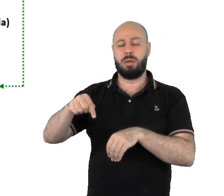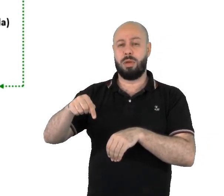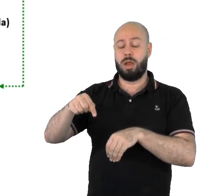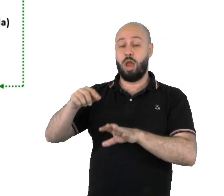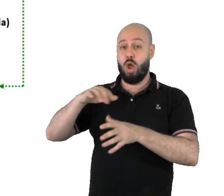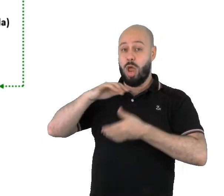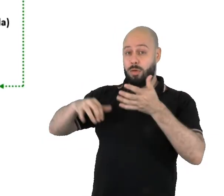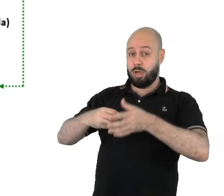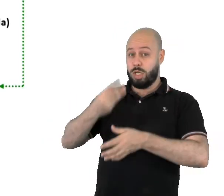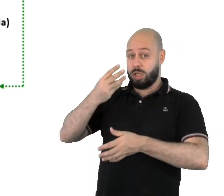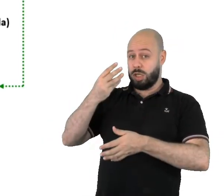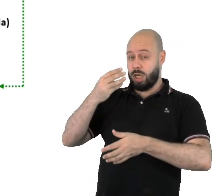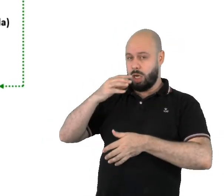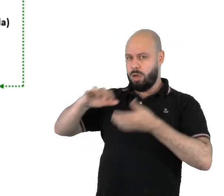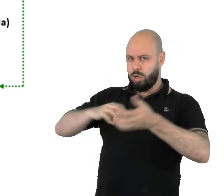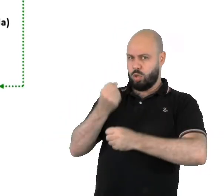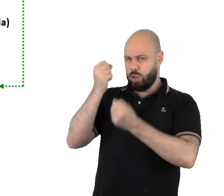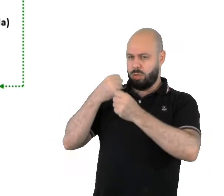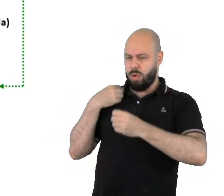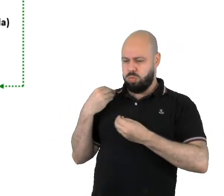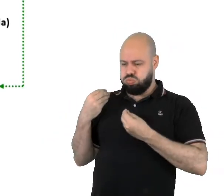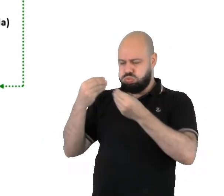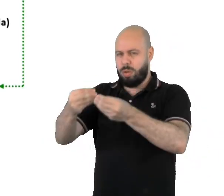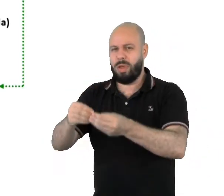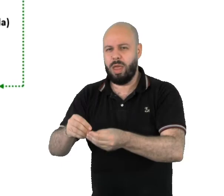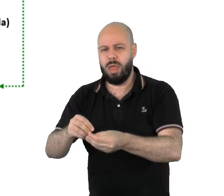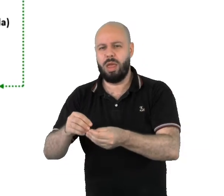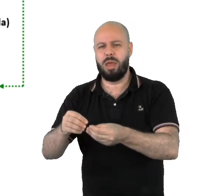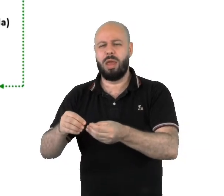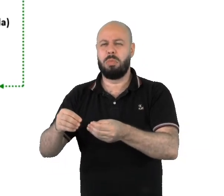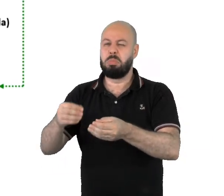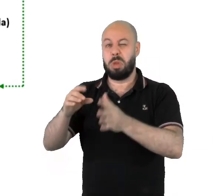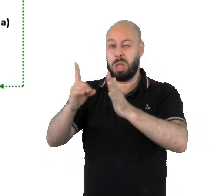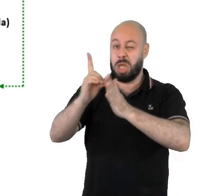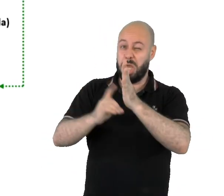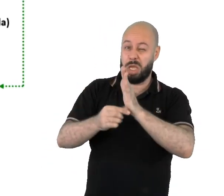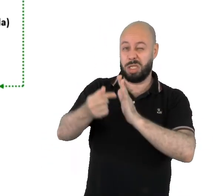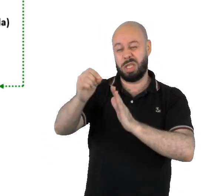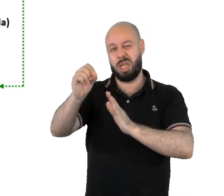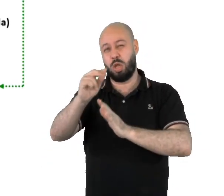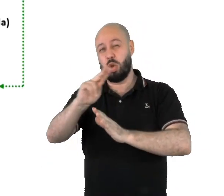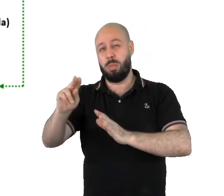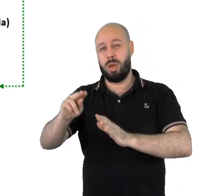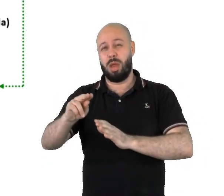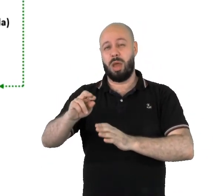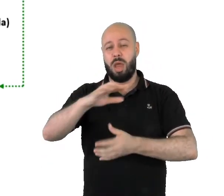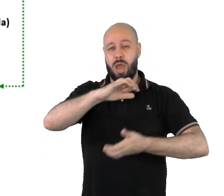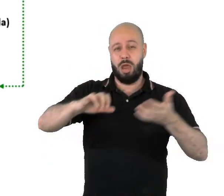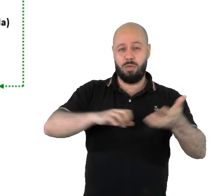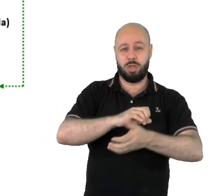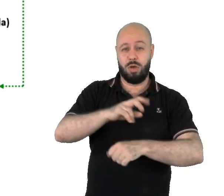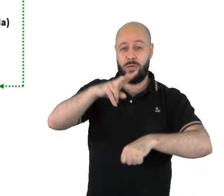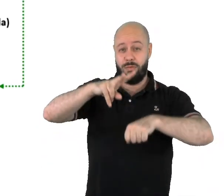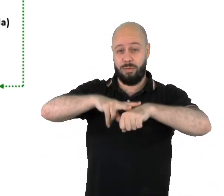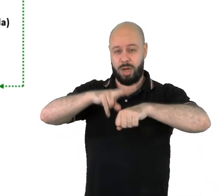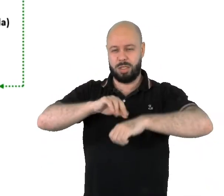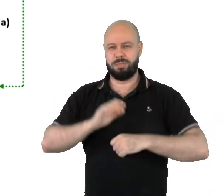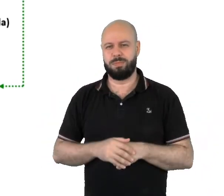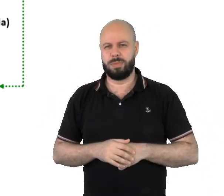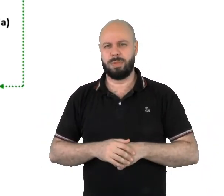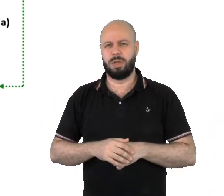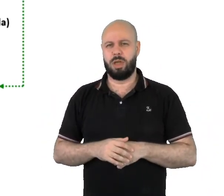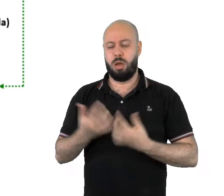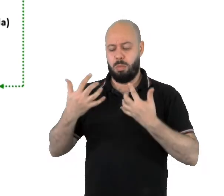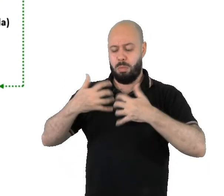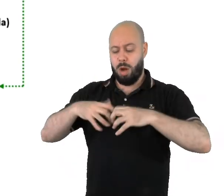a terceira Revolução Industrial, ela vai vir com um nome na década de 70 de Revolução Verde, pessoal. Então, o que acontece? Os